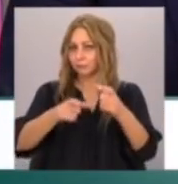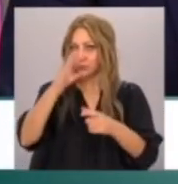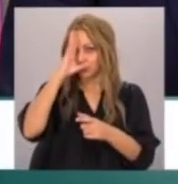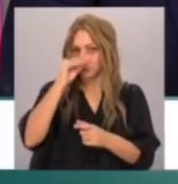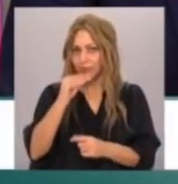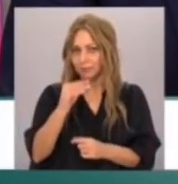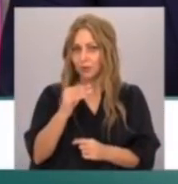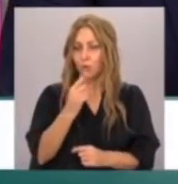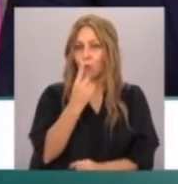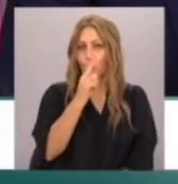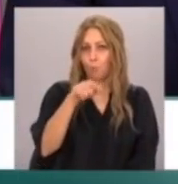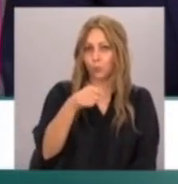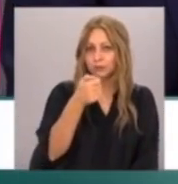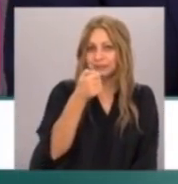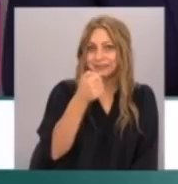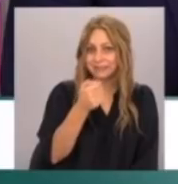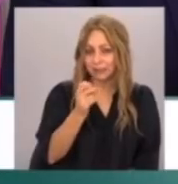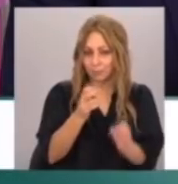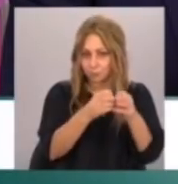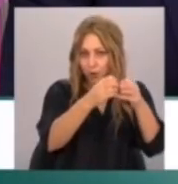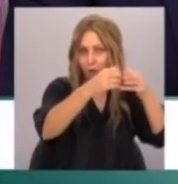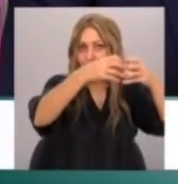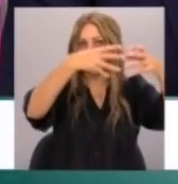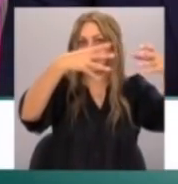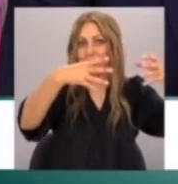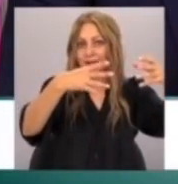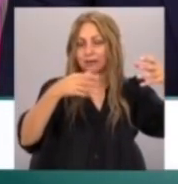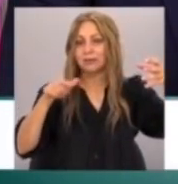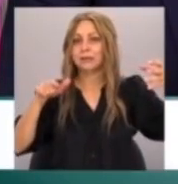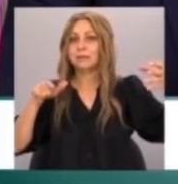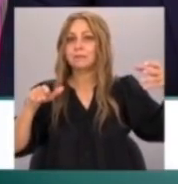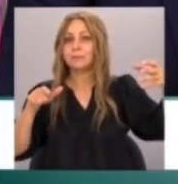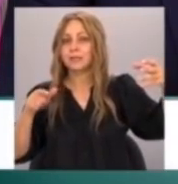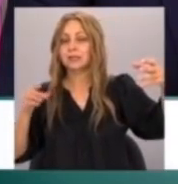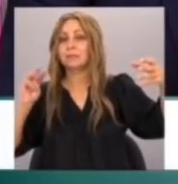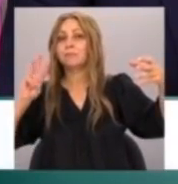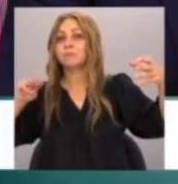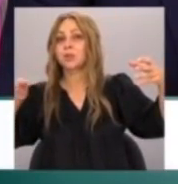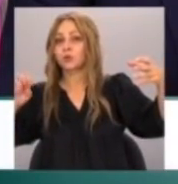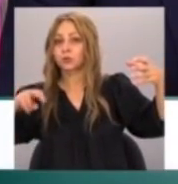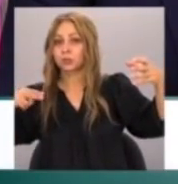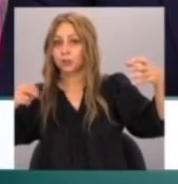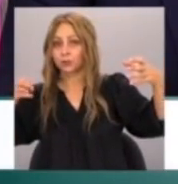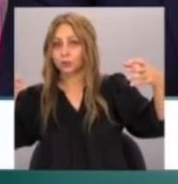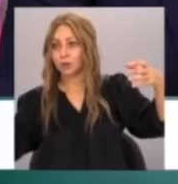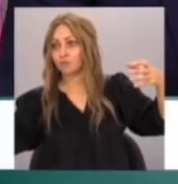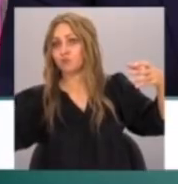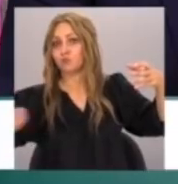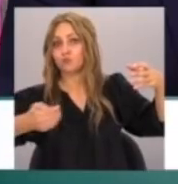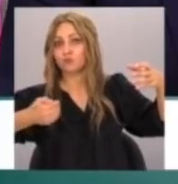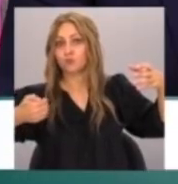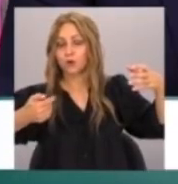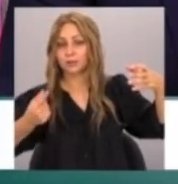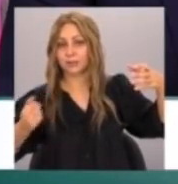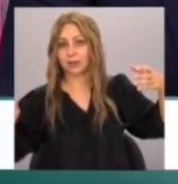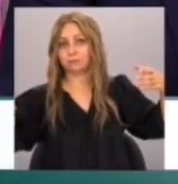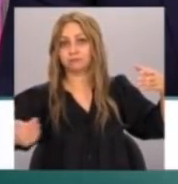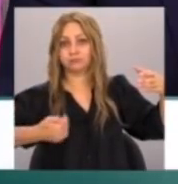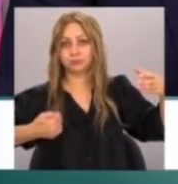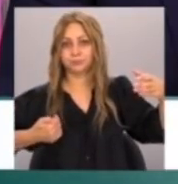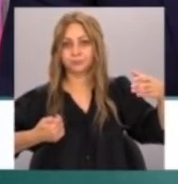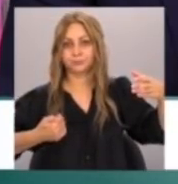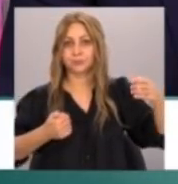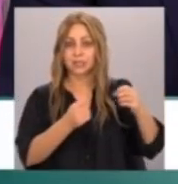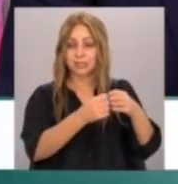e meio de crescimento econômico tivemos a mais temos quase mil milhões de euros receita mais para o cara da escola tantos só o crescimento econômico